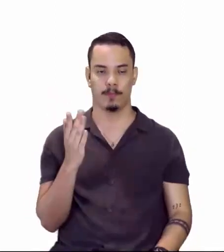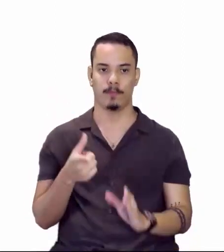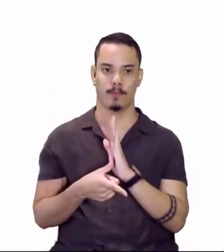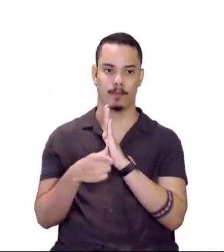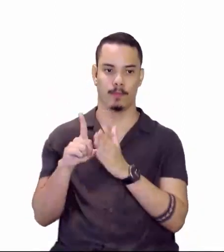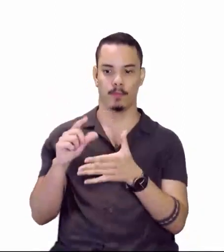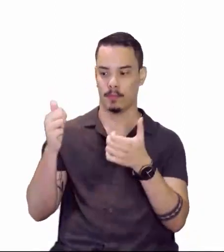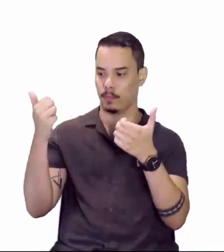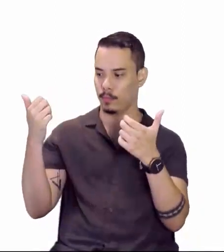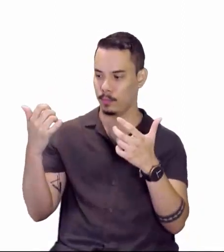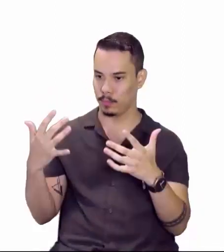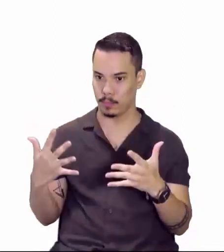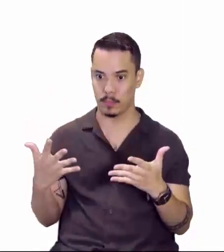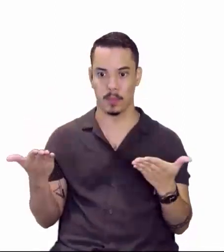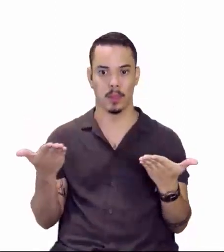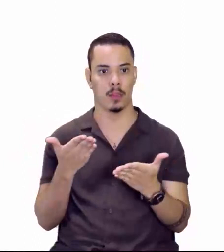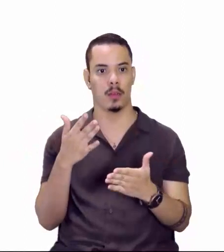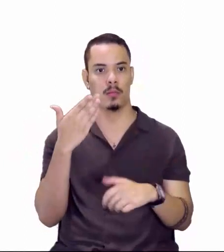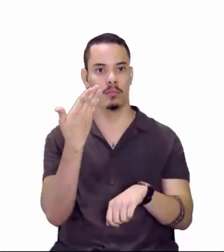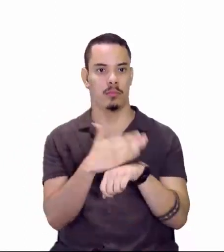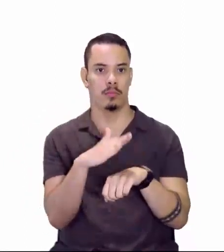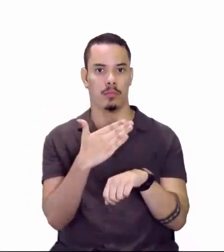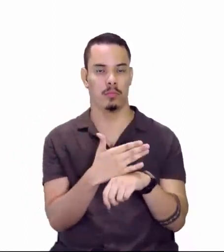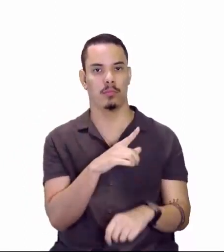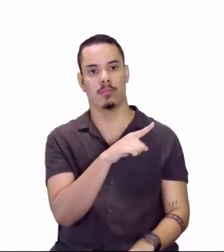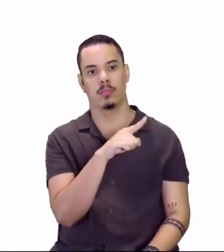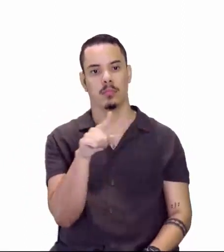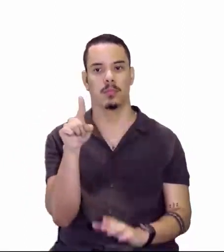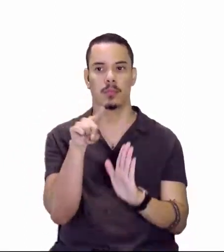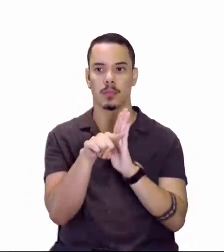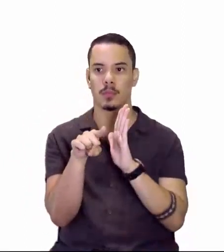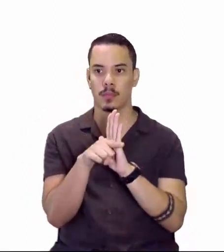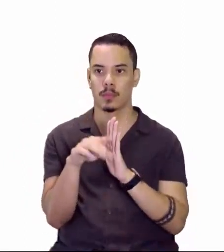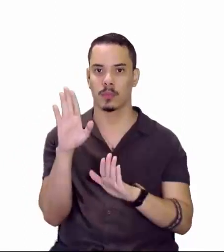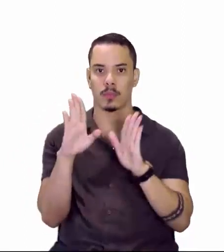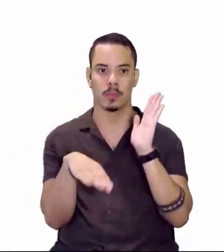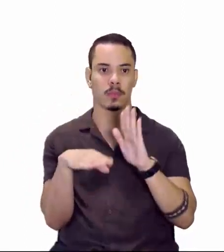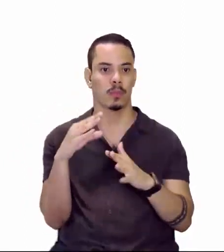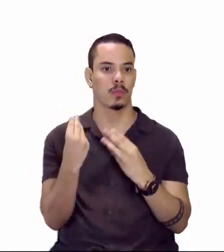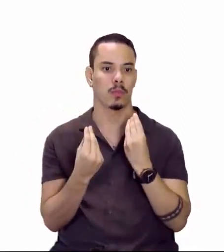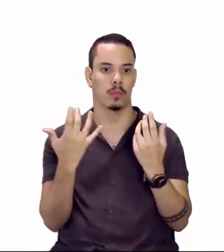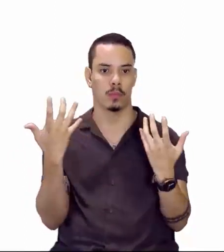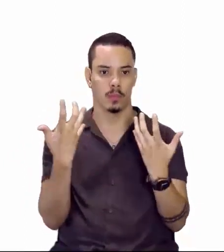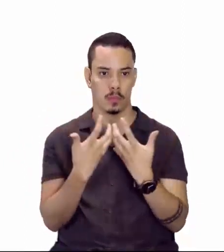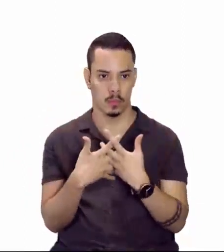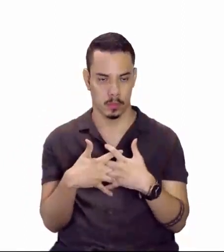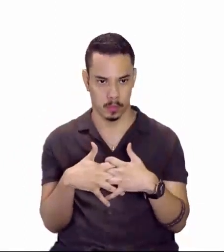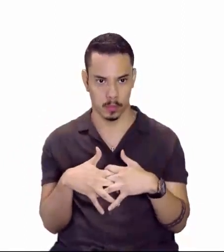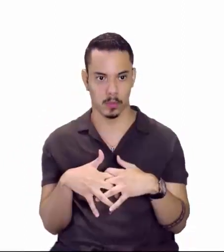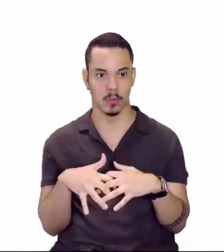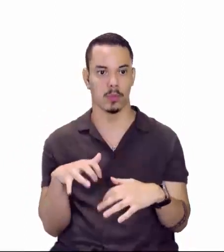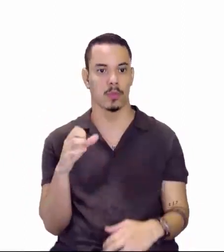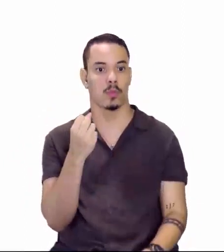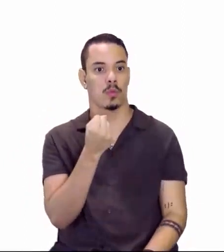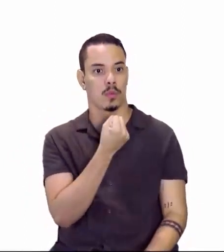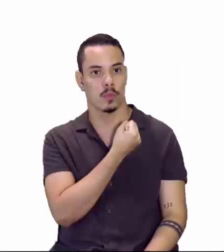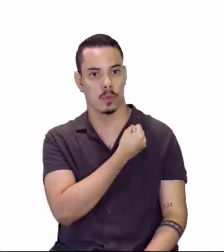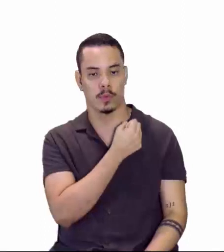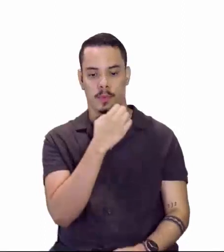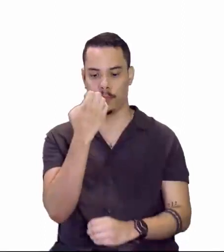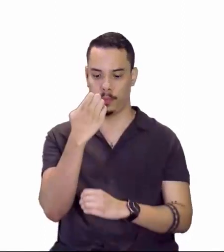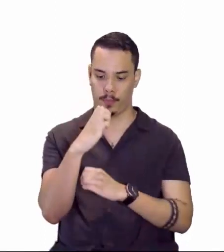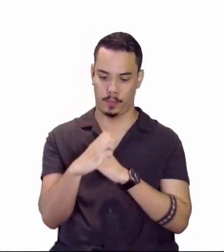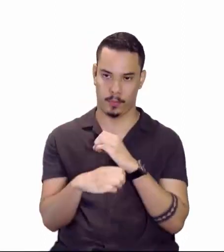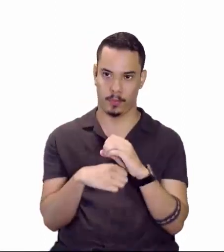à localização depende da distribuição eletrônica. E pelo número de elétrons da